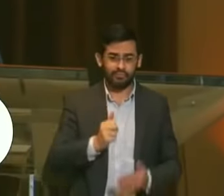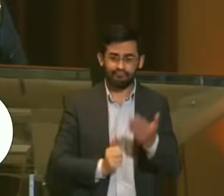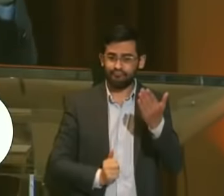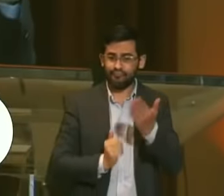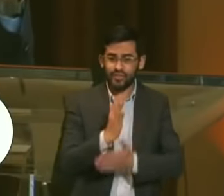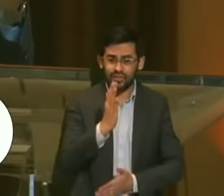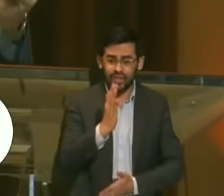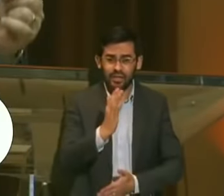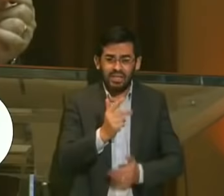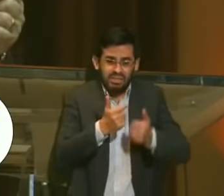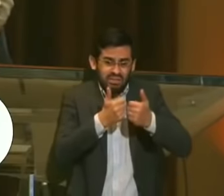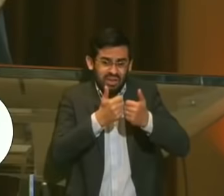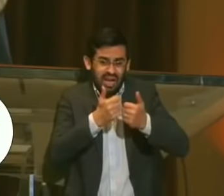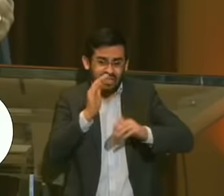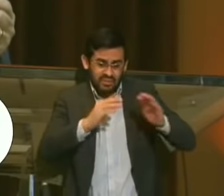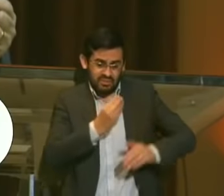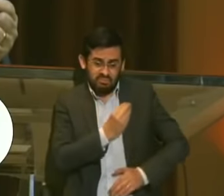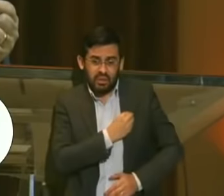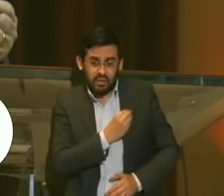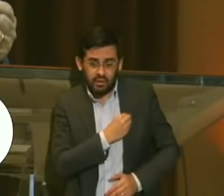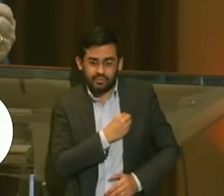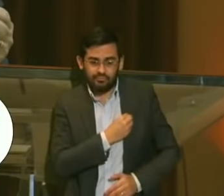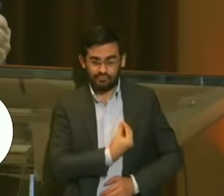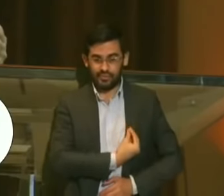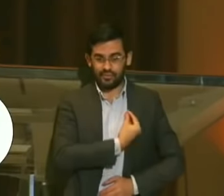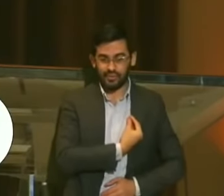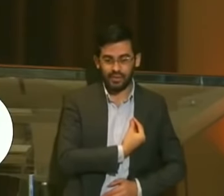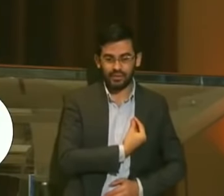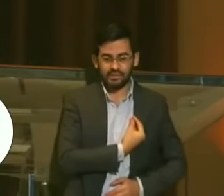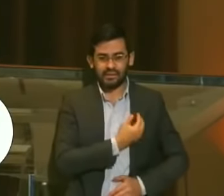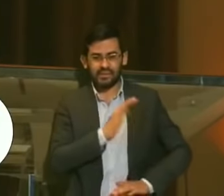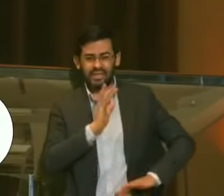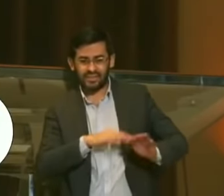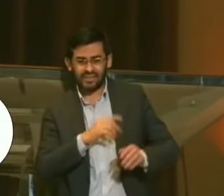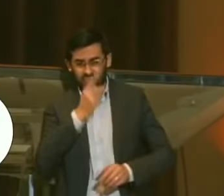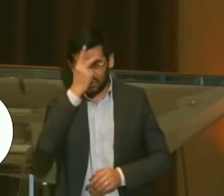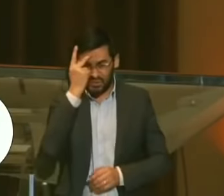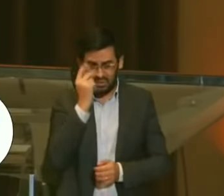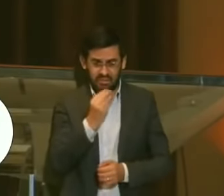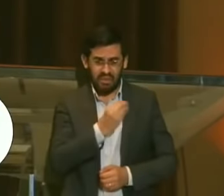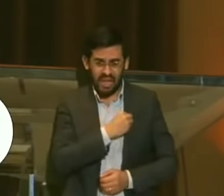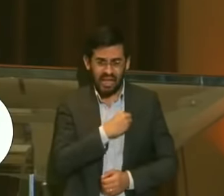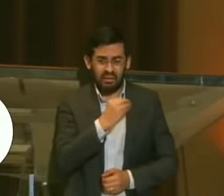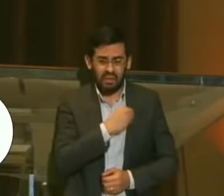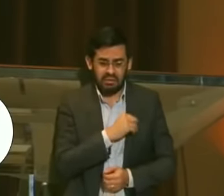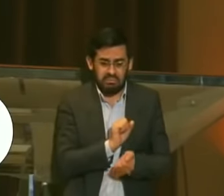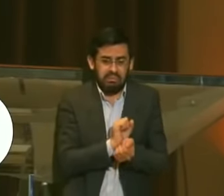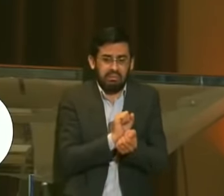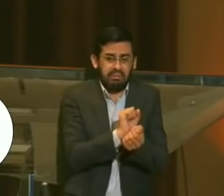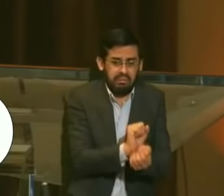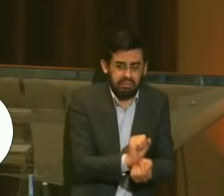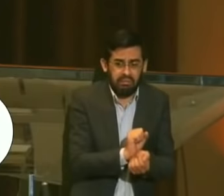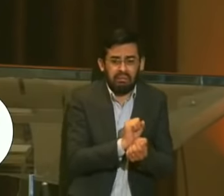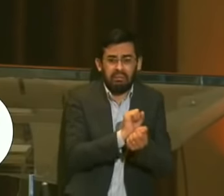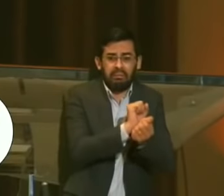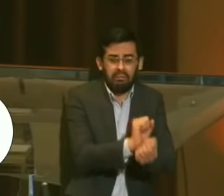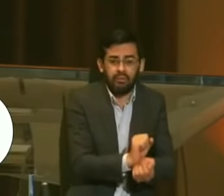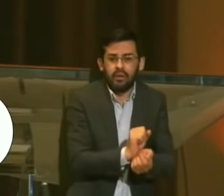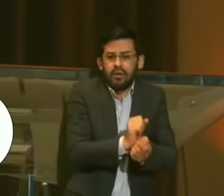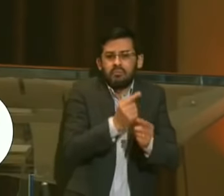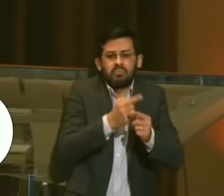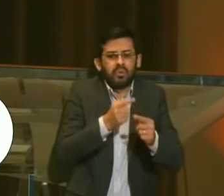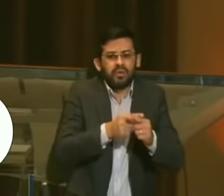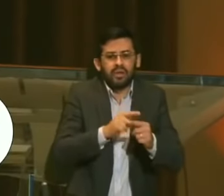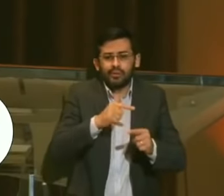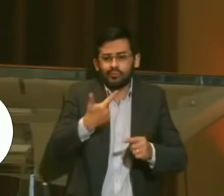vencer determinados pecados que os escravizam, simplesmente porque não